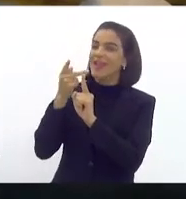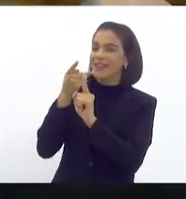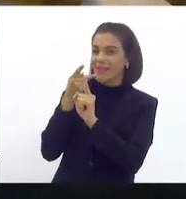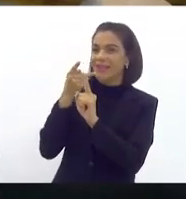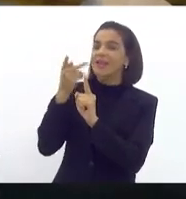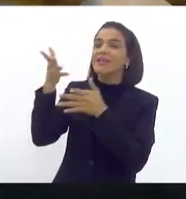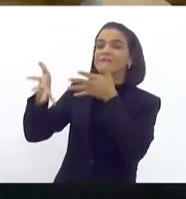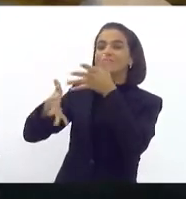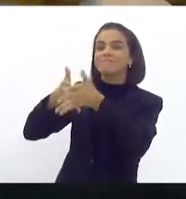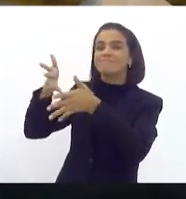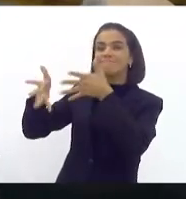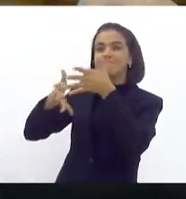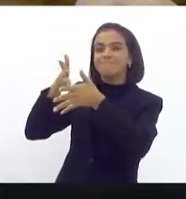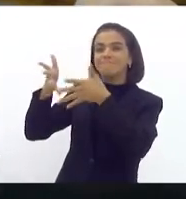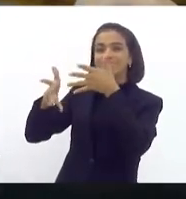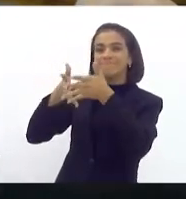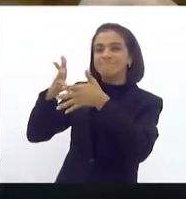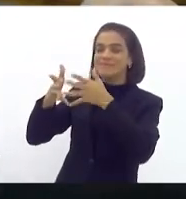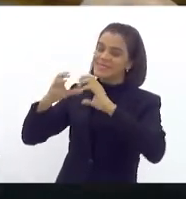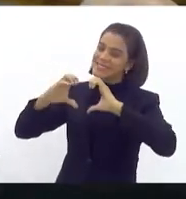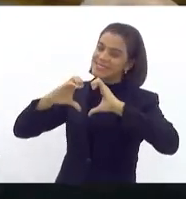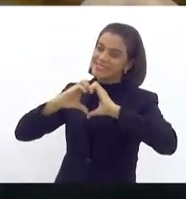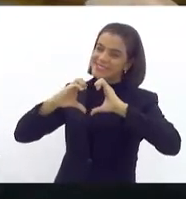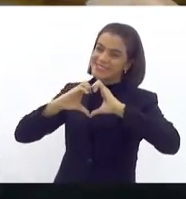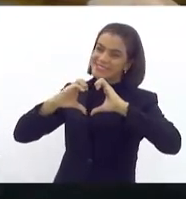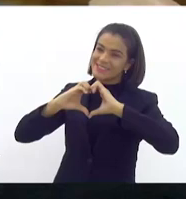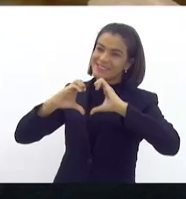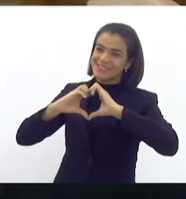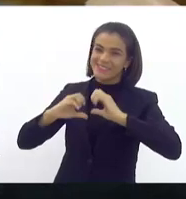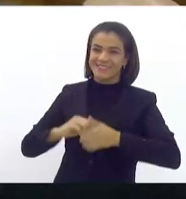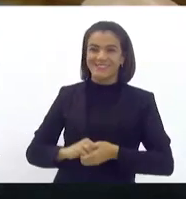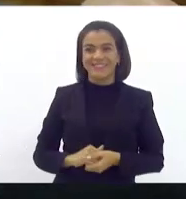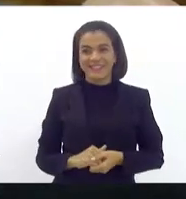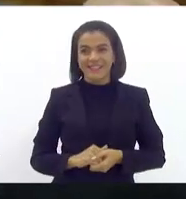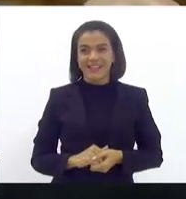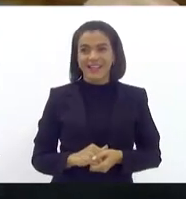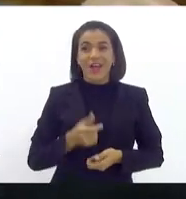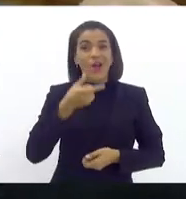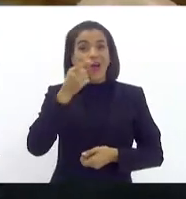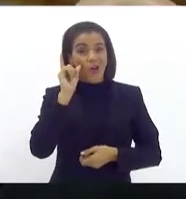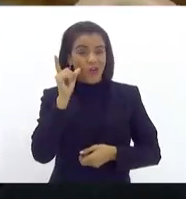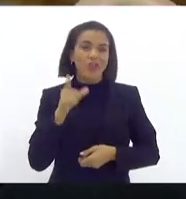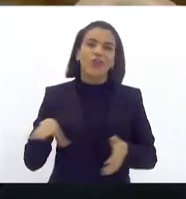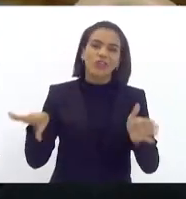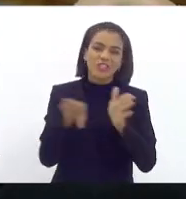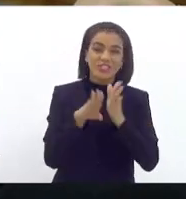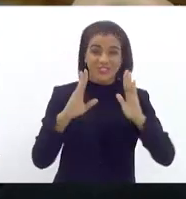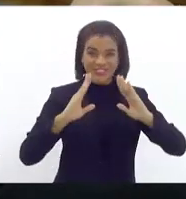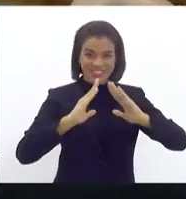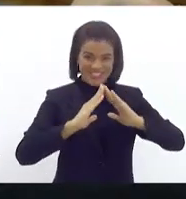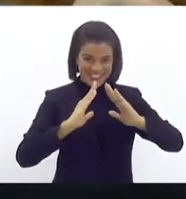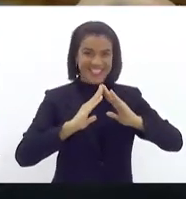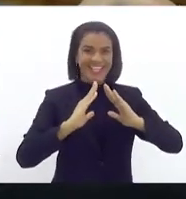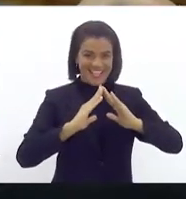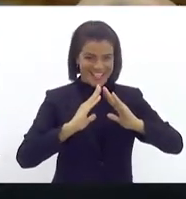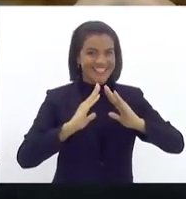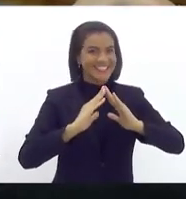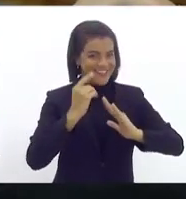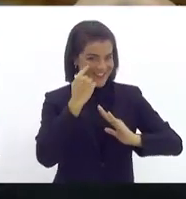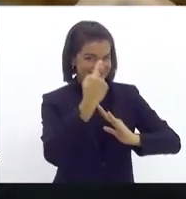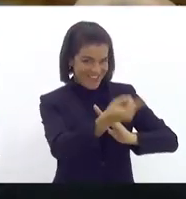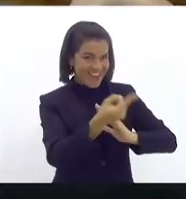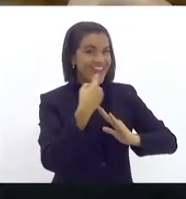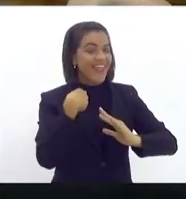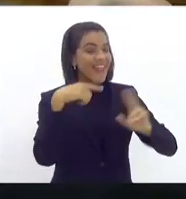assim... É assim... Mas ontem, quando ele chegou em casa, viu, Rodrigo? Como é que... Ele teve